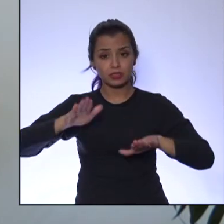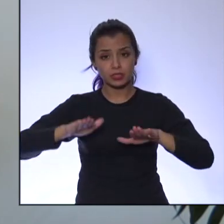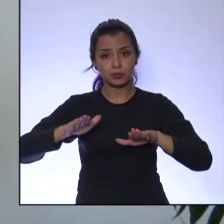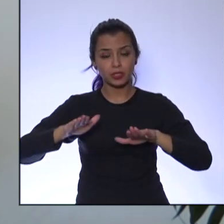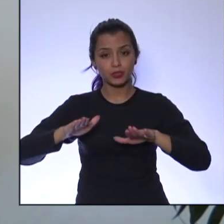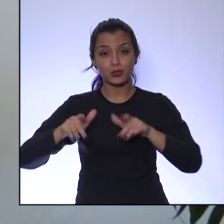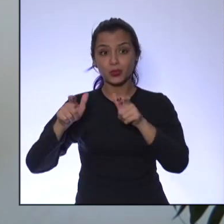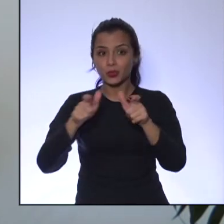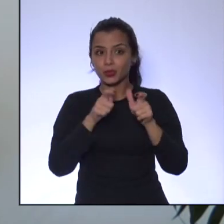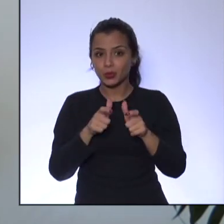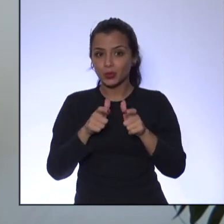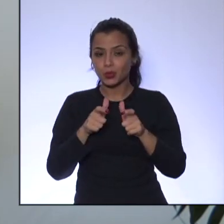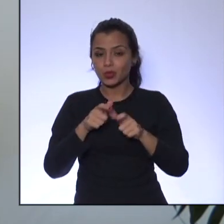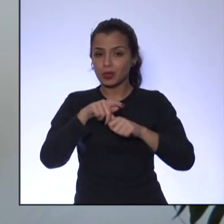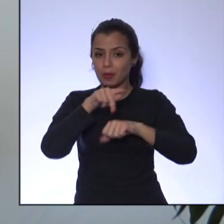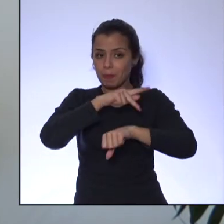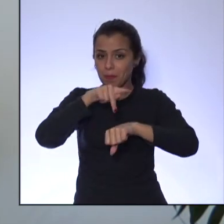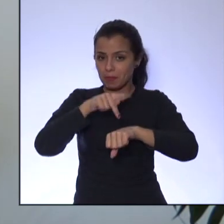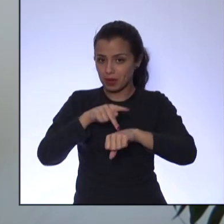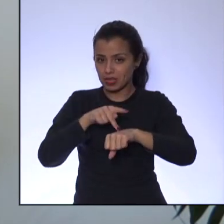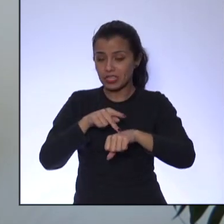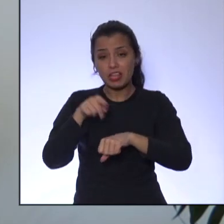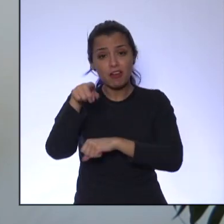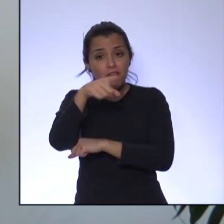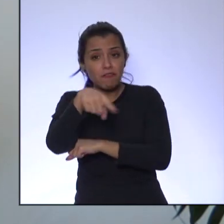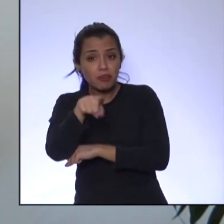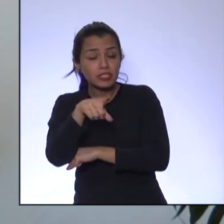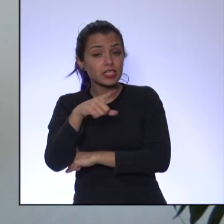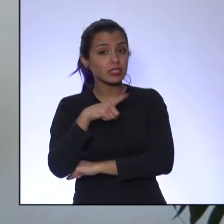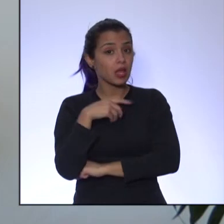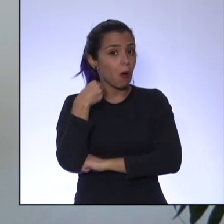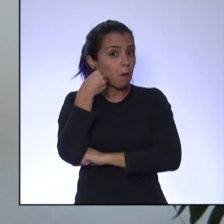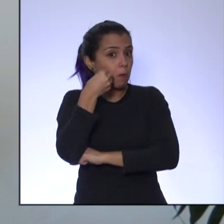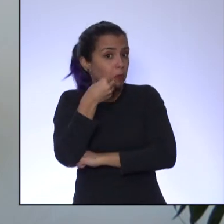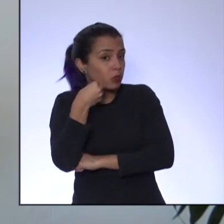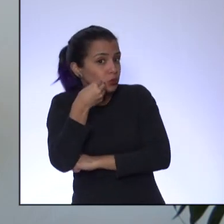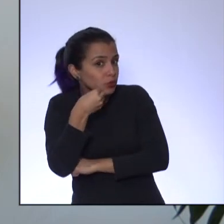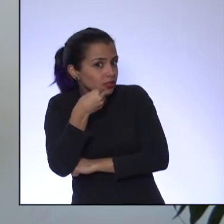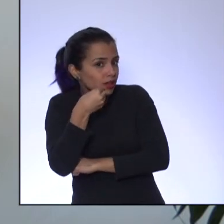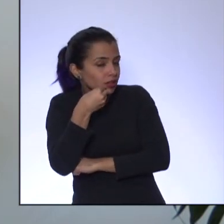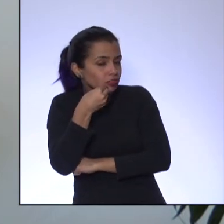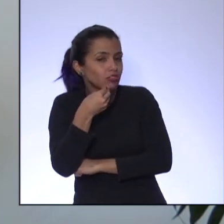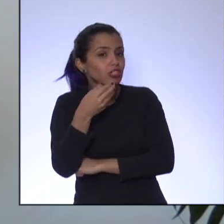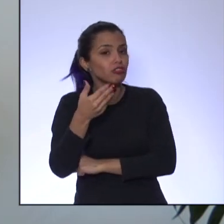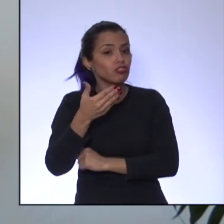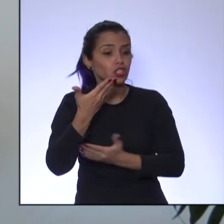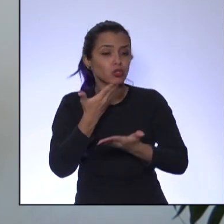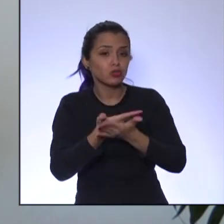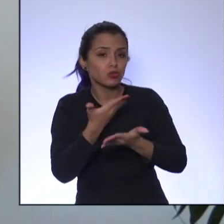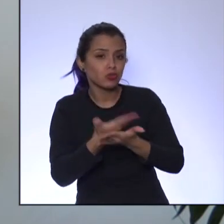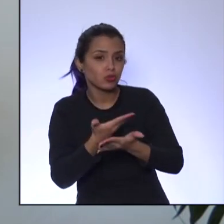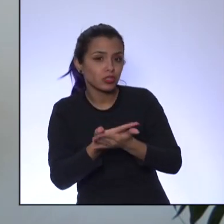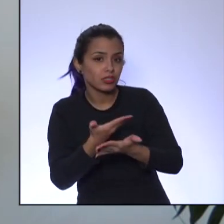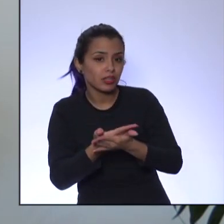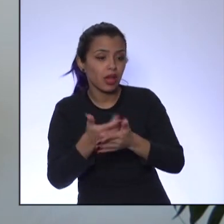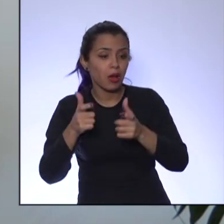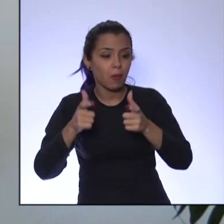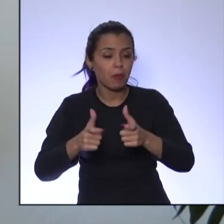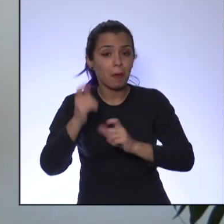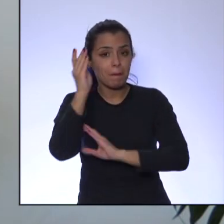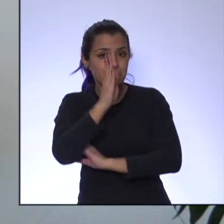a oportunidade de aprofundar os estudos sobre a formação do território brasileiro, levantar as hipóteses sobre as